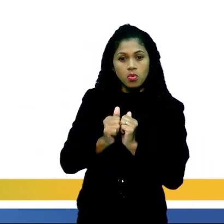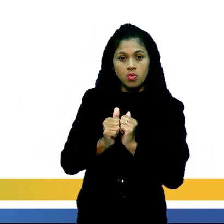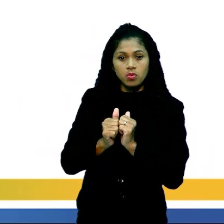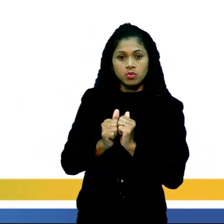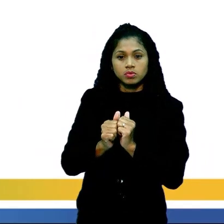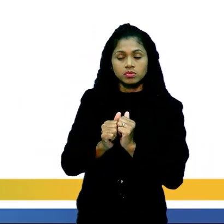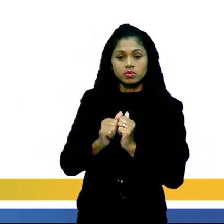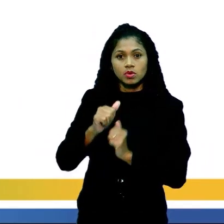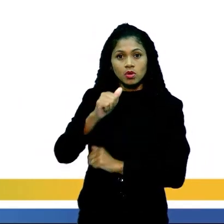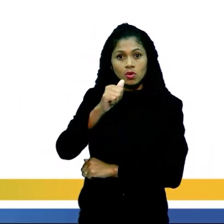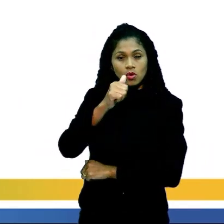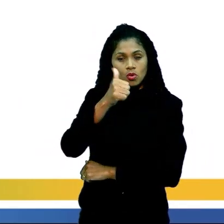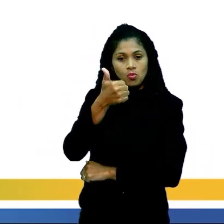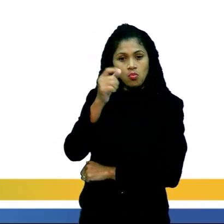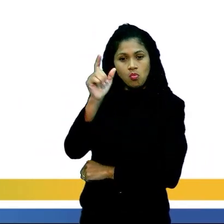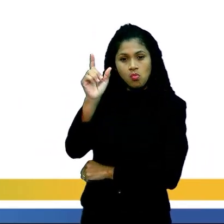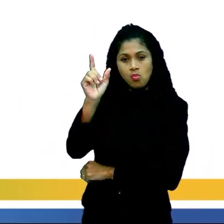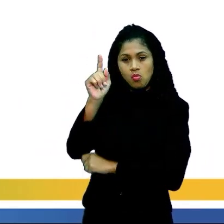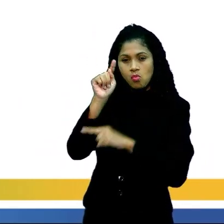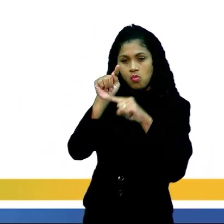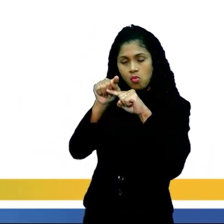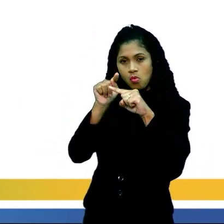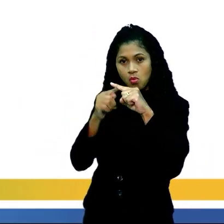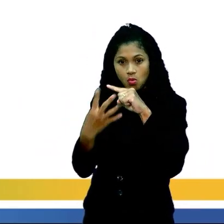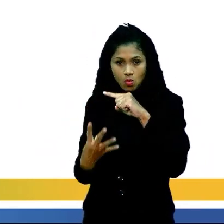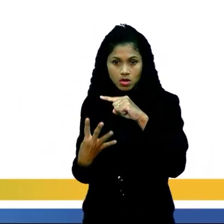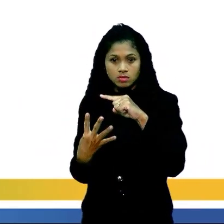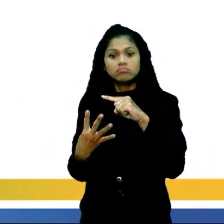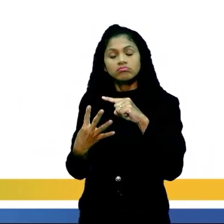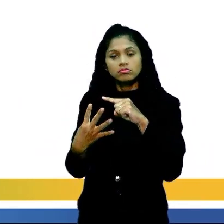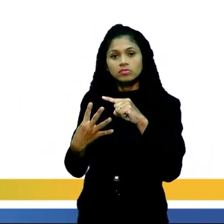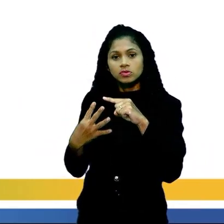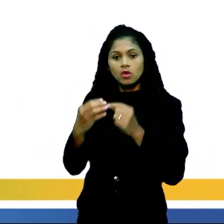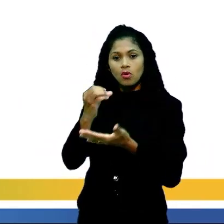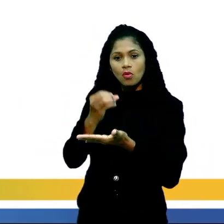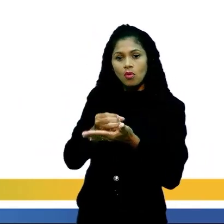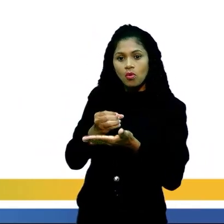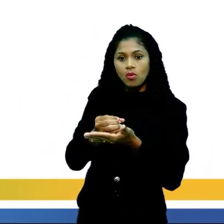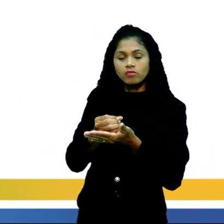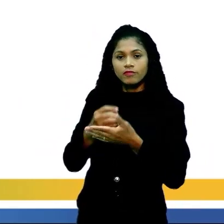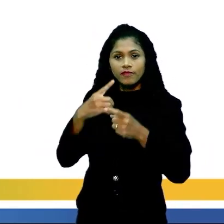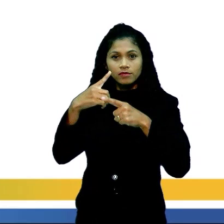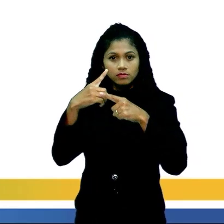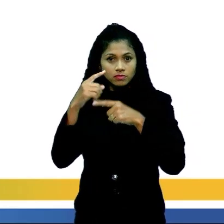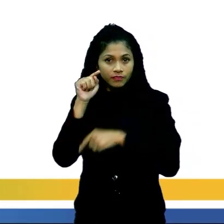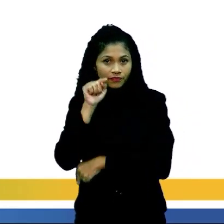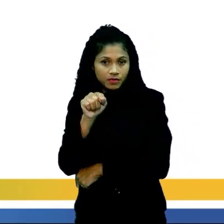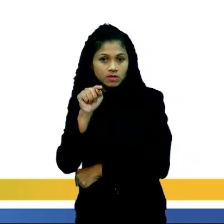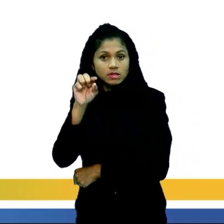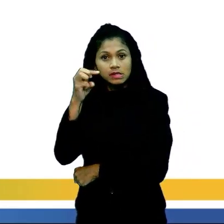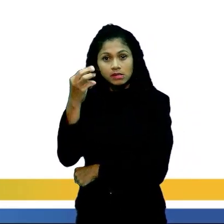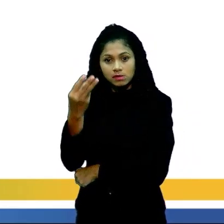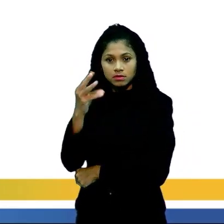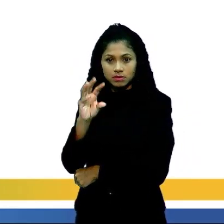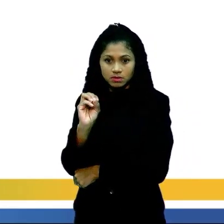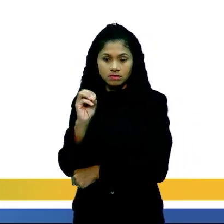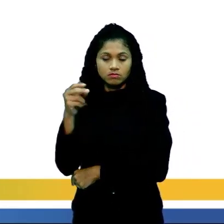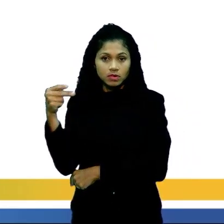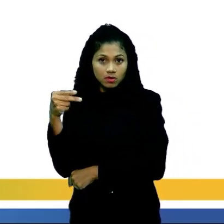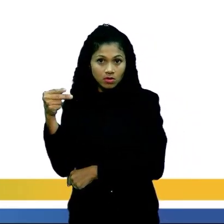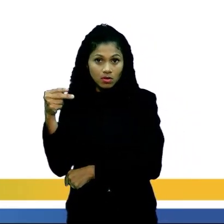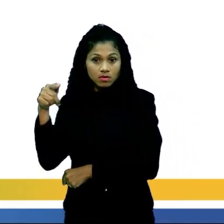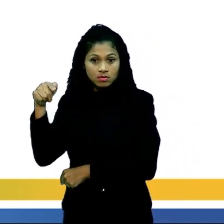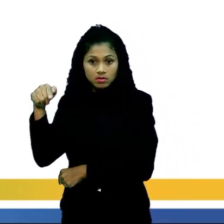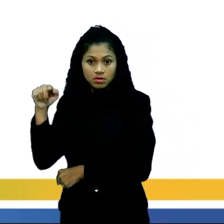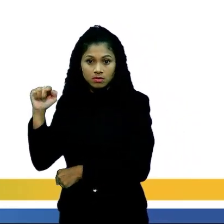copo vezes 30, que é igual a 7,5 copos, tá?